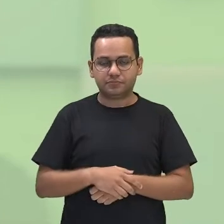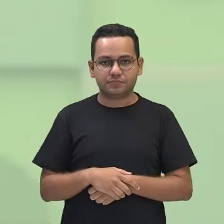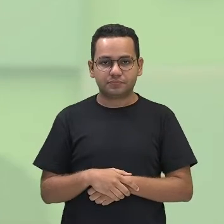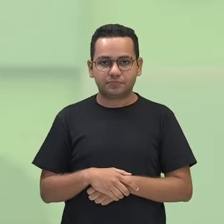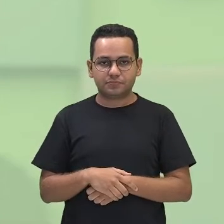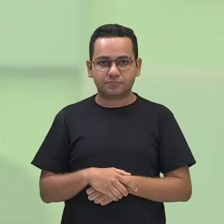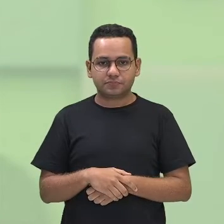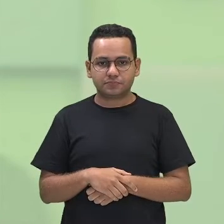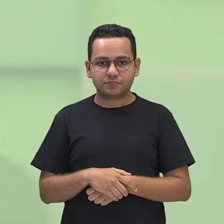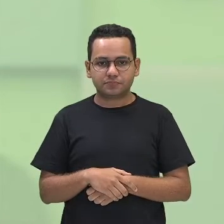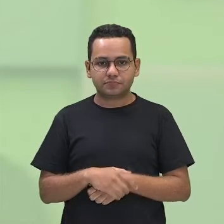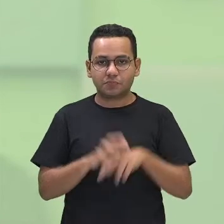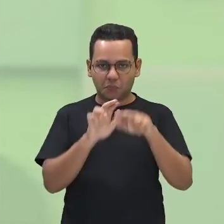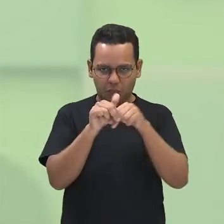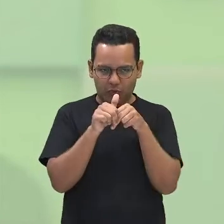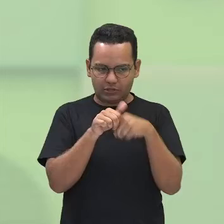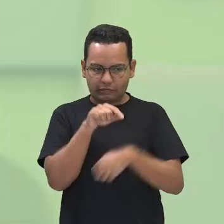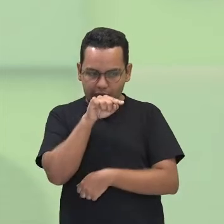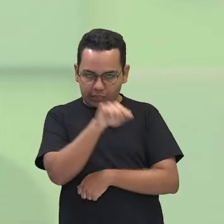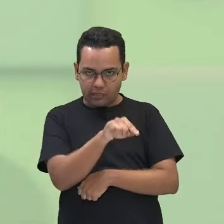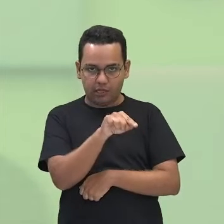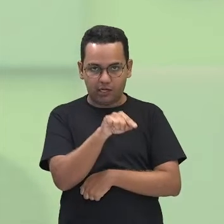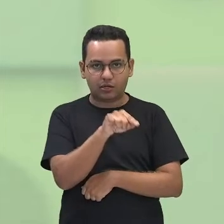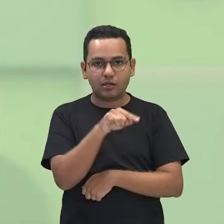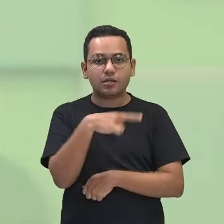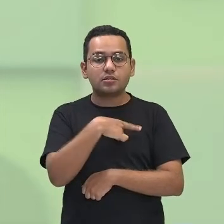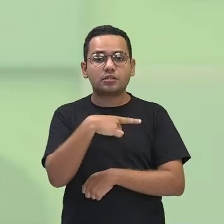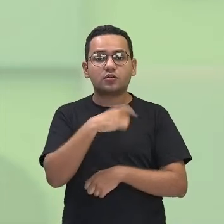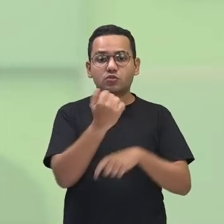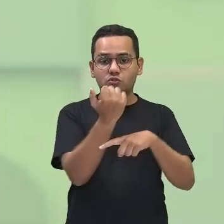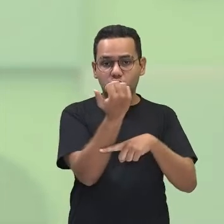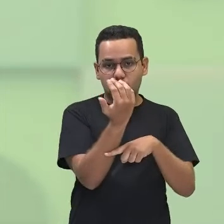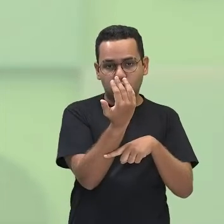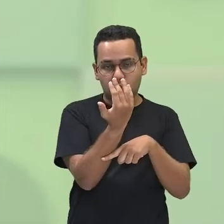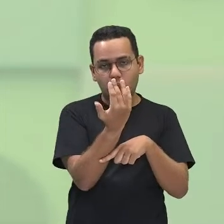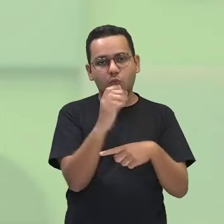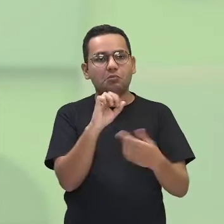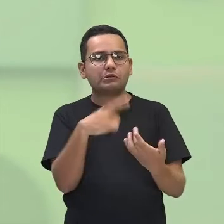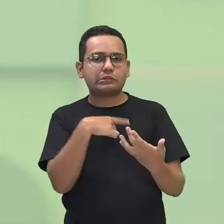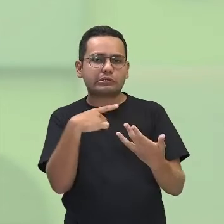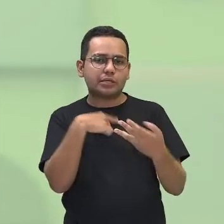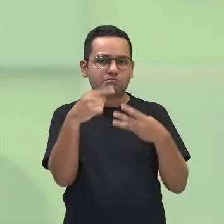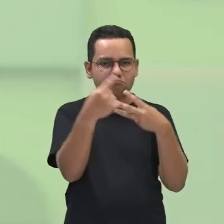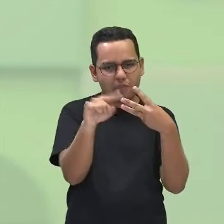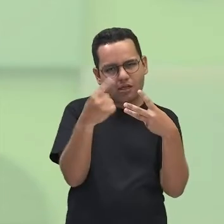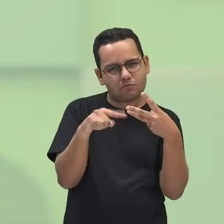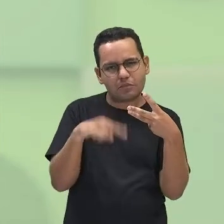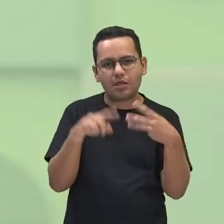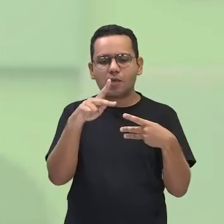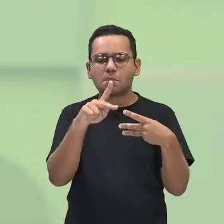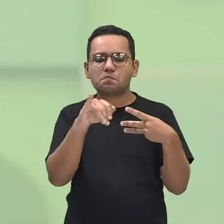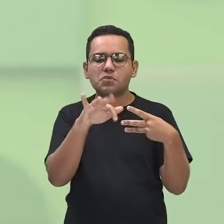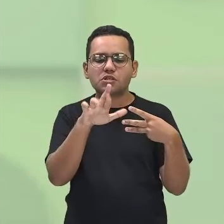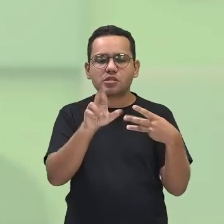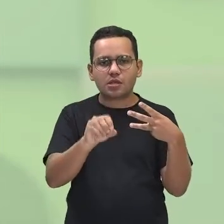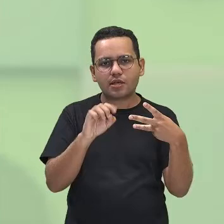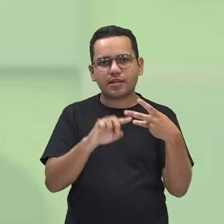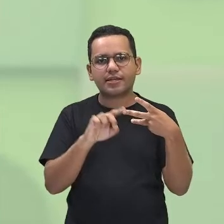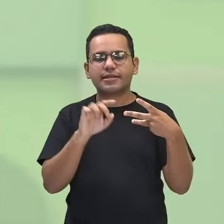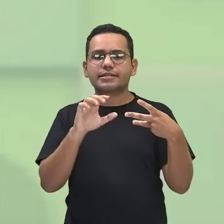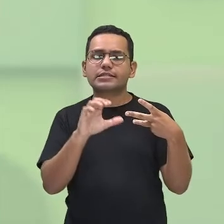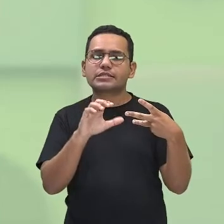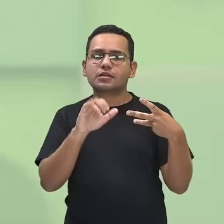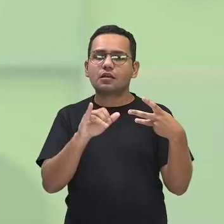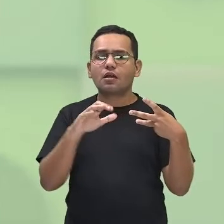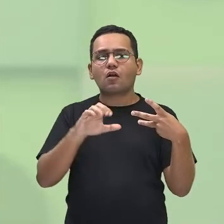são os tipos de plantas denominados de pinheiros, sequoias e os